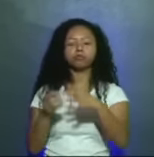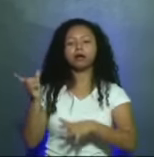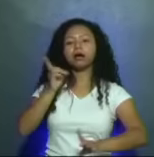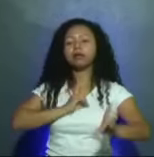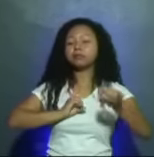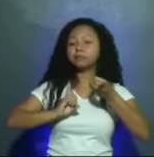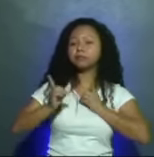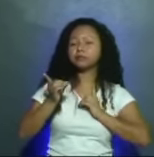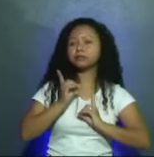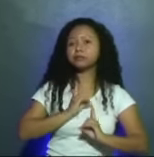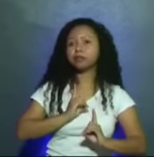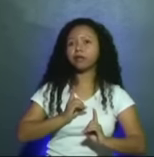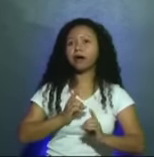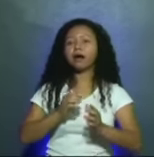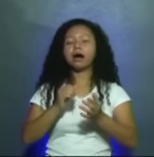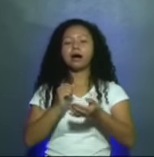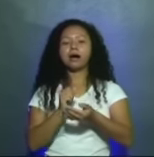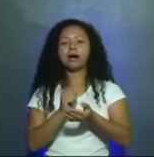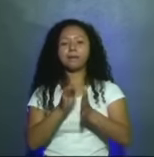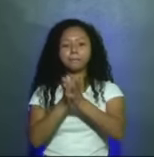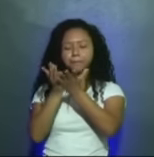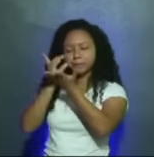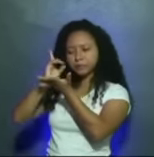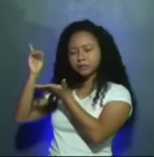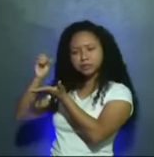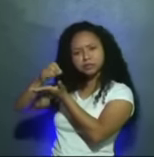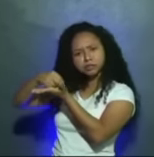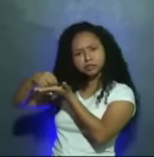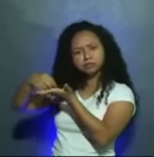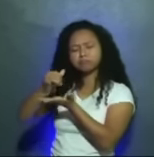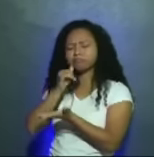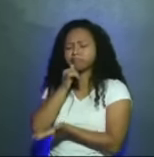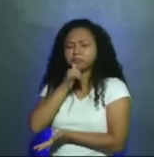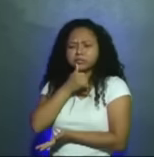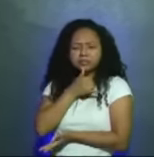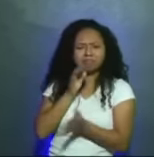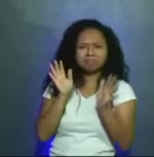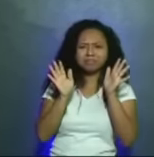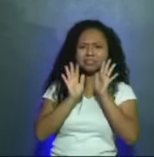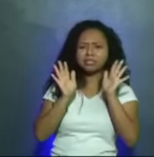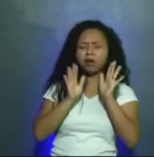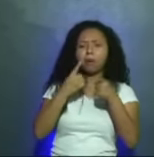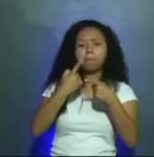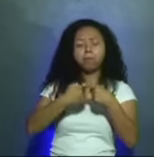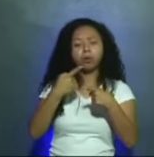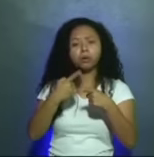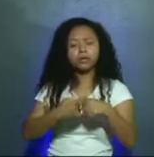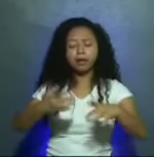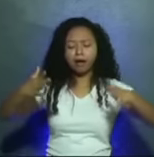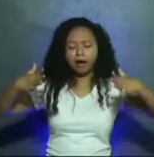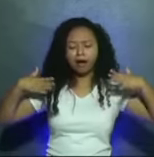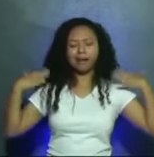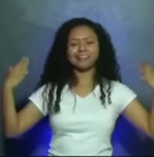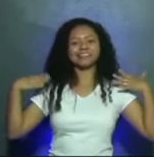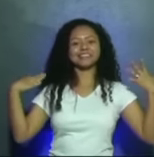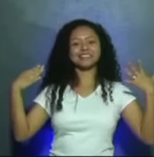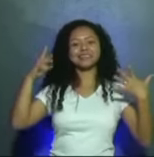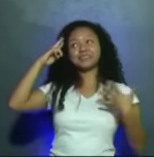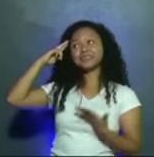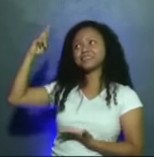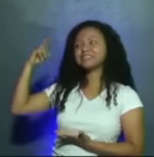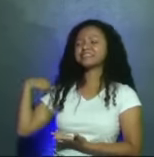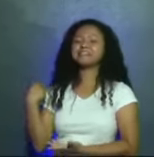a Bíblia diz, não se entristeçam, porque a alegria do Senhor é a sua